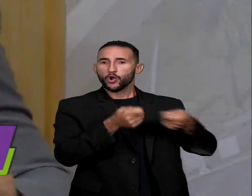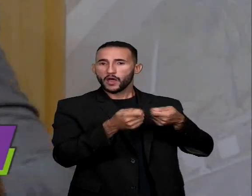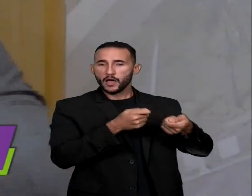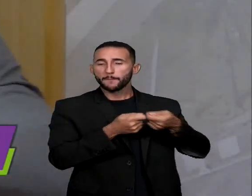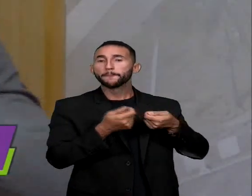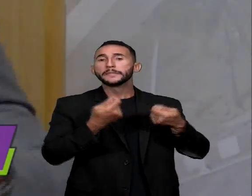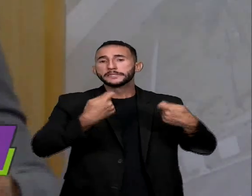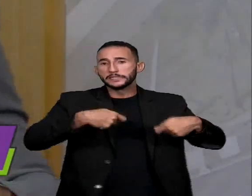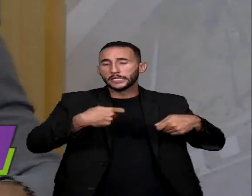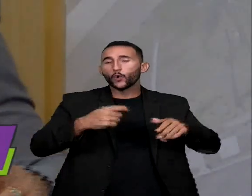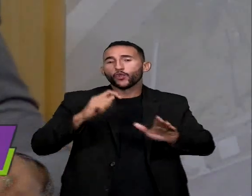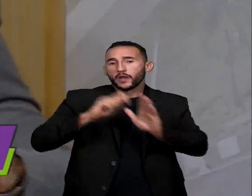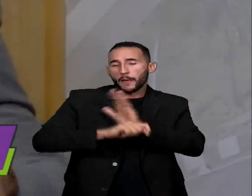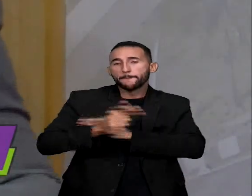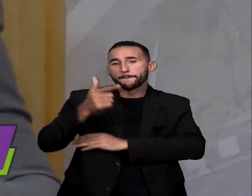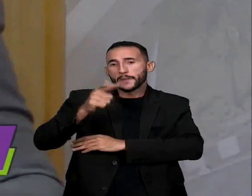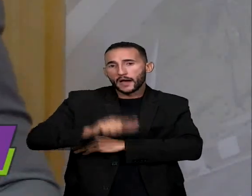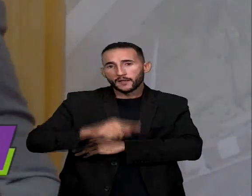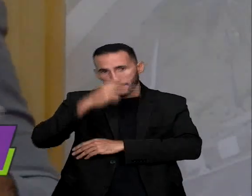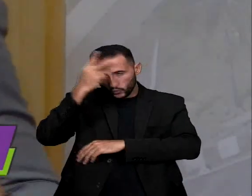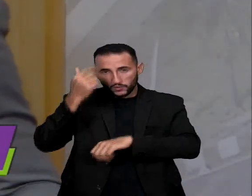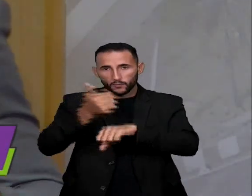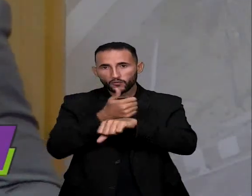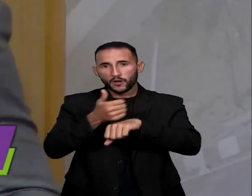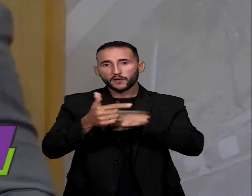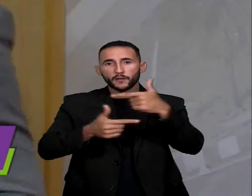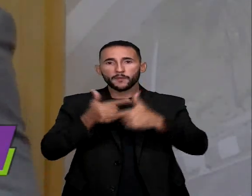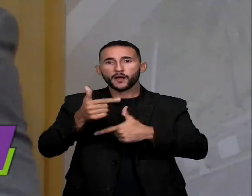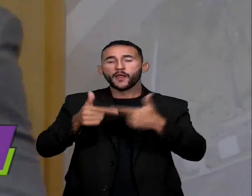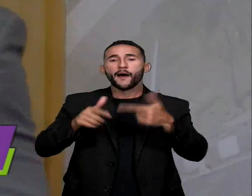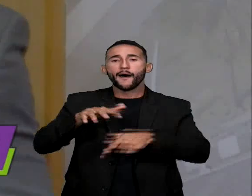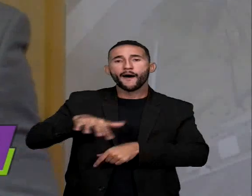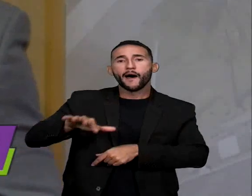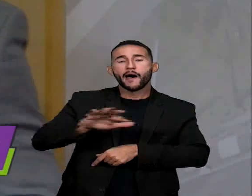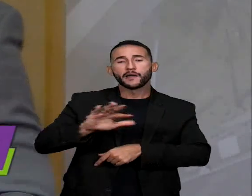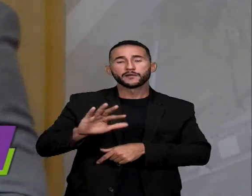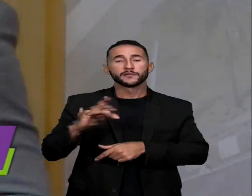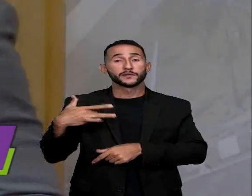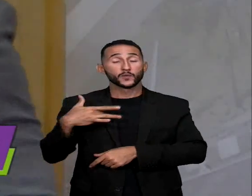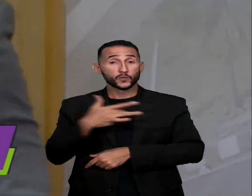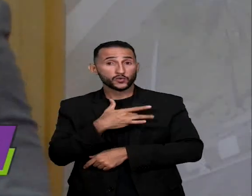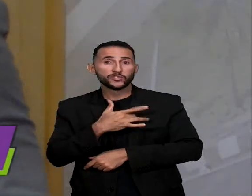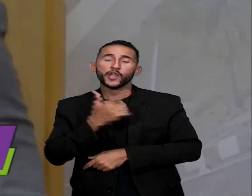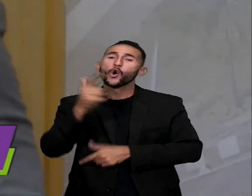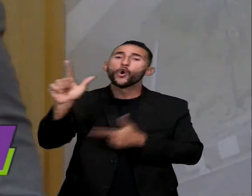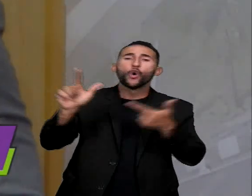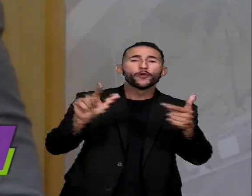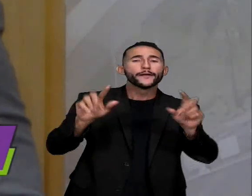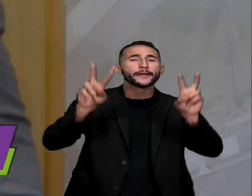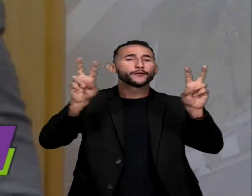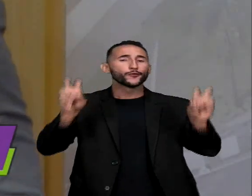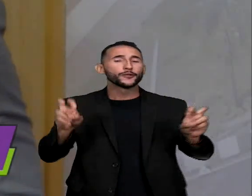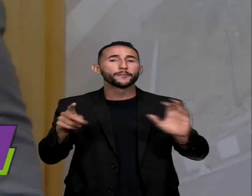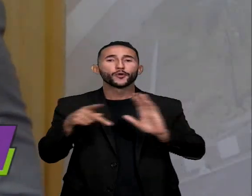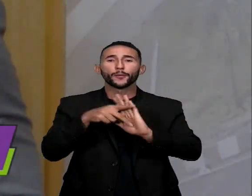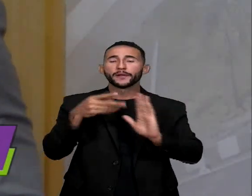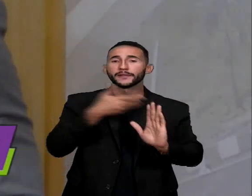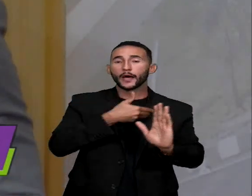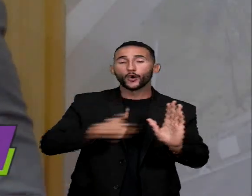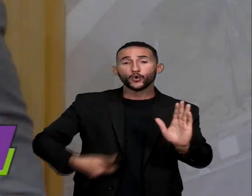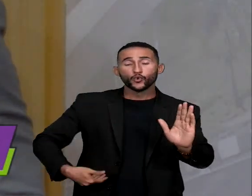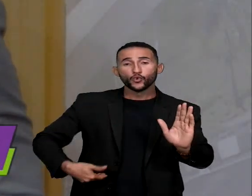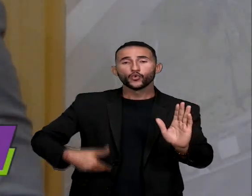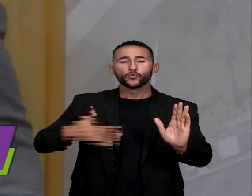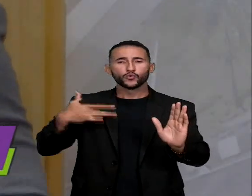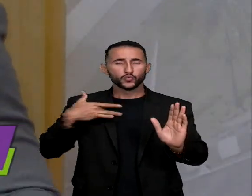saúde a gente quer atender algumas alguns outros serviços né Eh de saúde pública naquele local